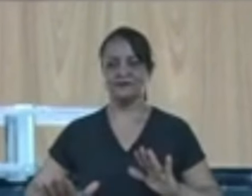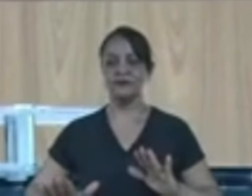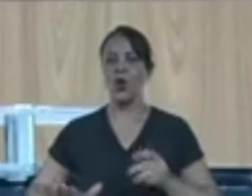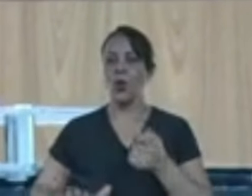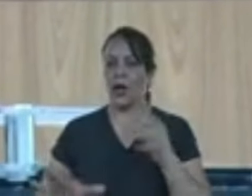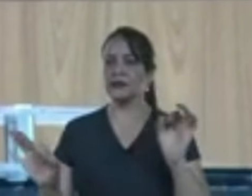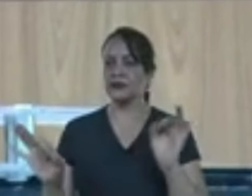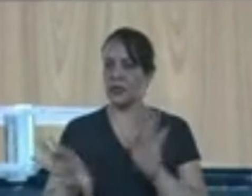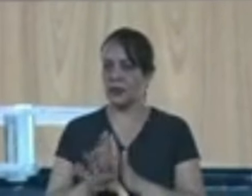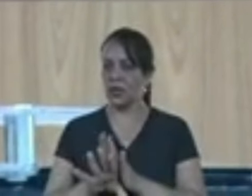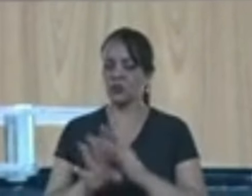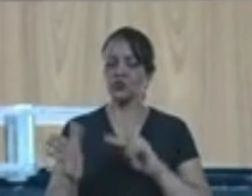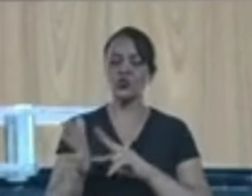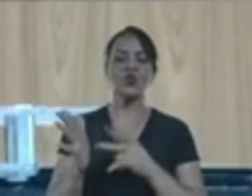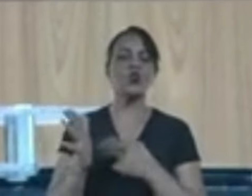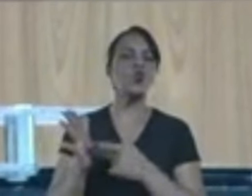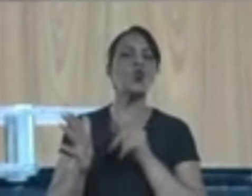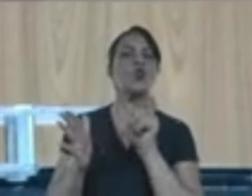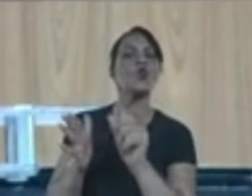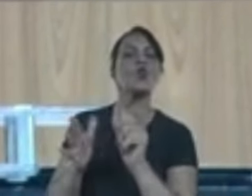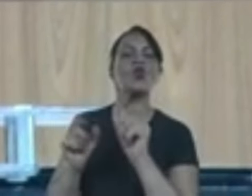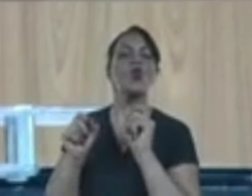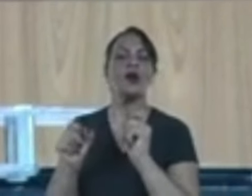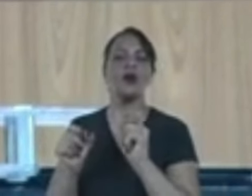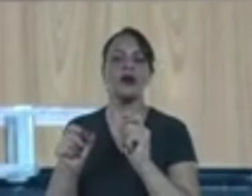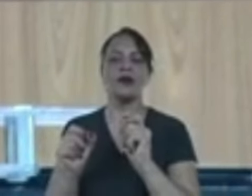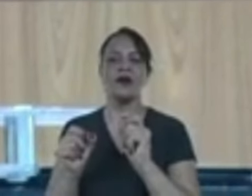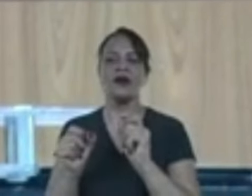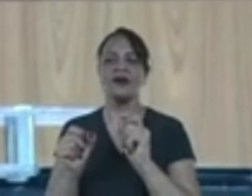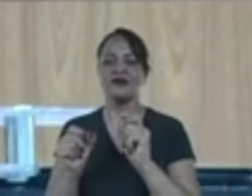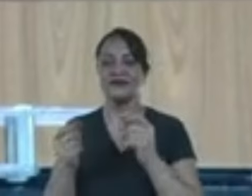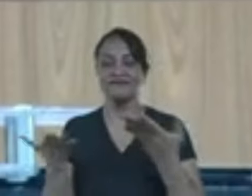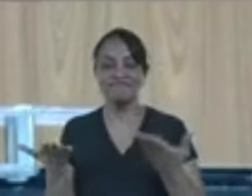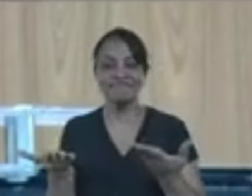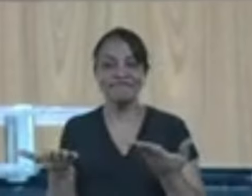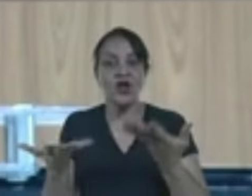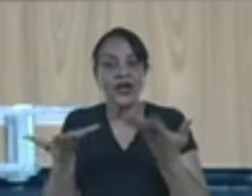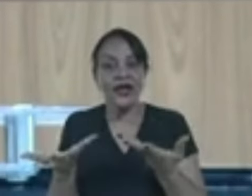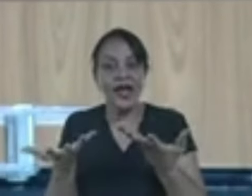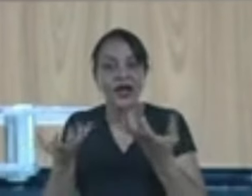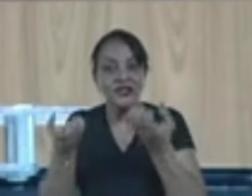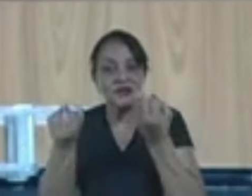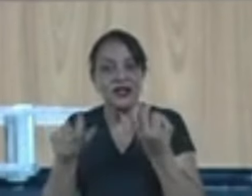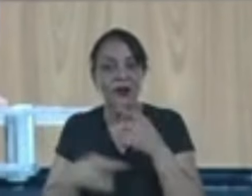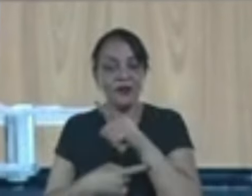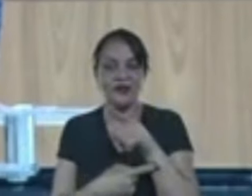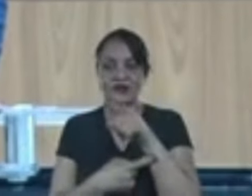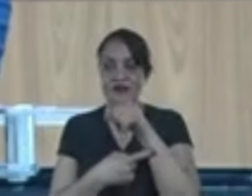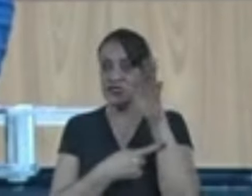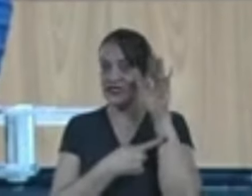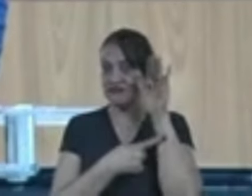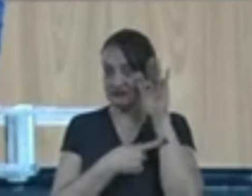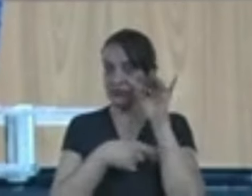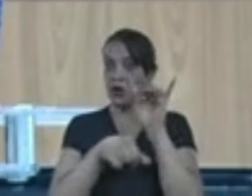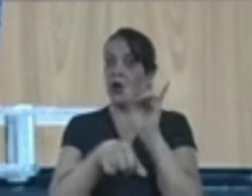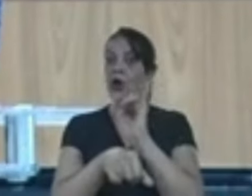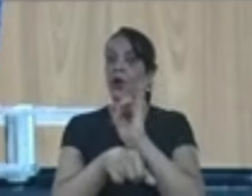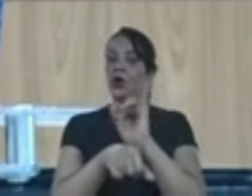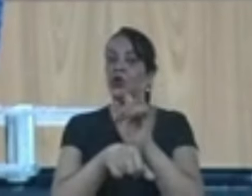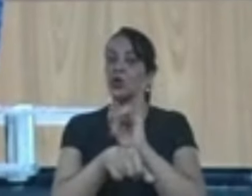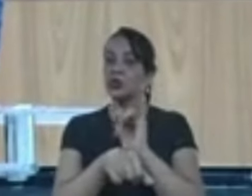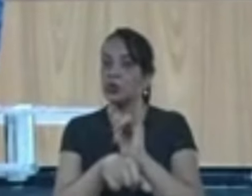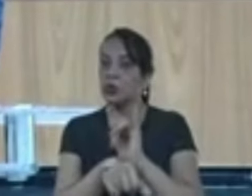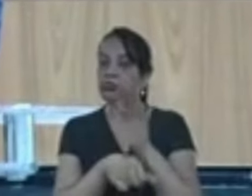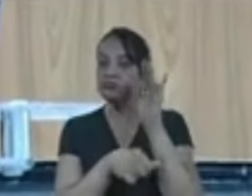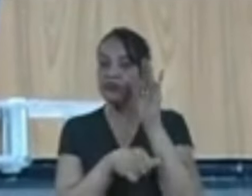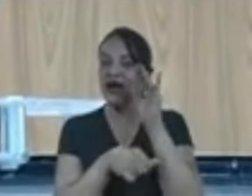isso? Olha, não importa qual seja a luta que você esteja passando, você que nos assiste pelo YouTube, talvez você